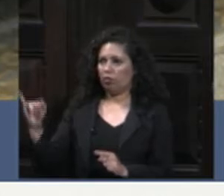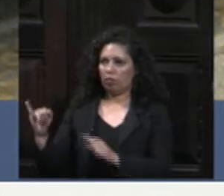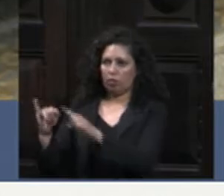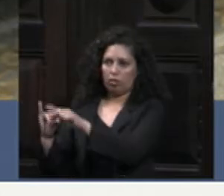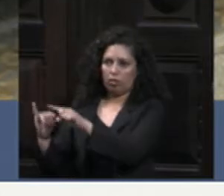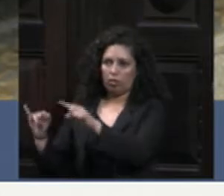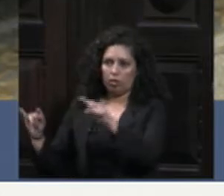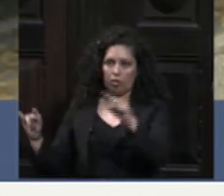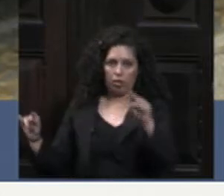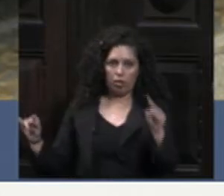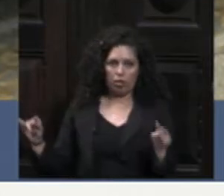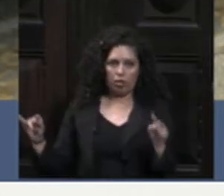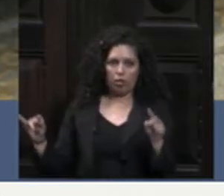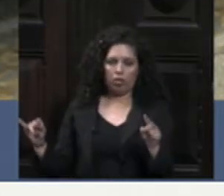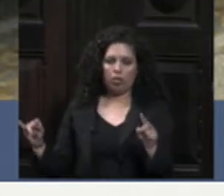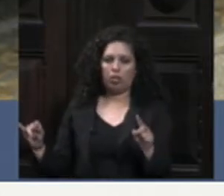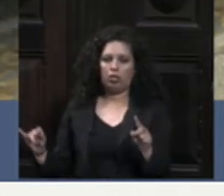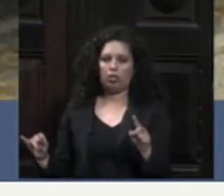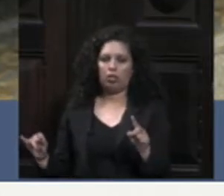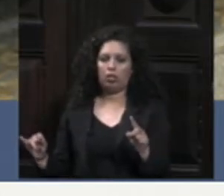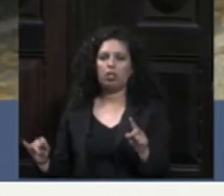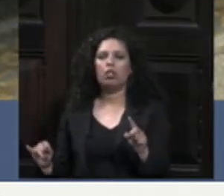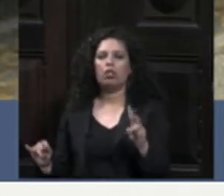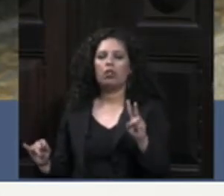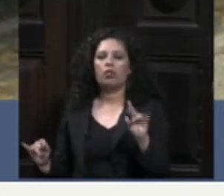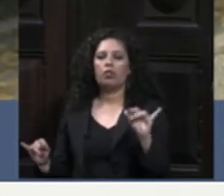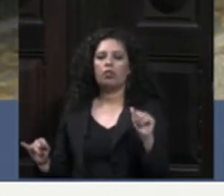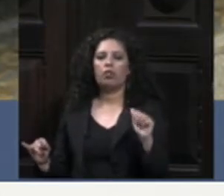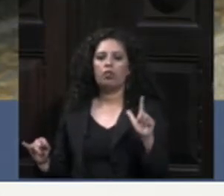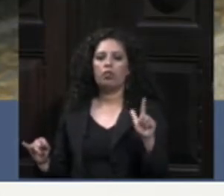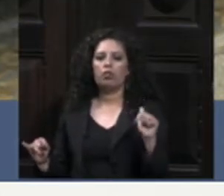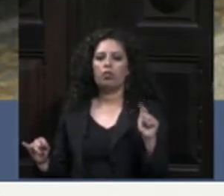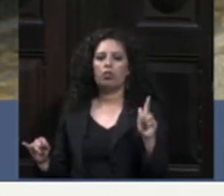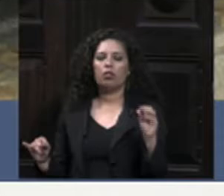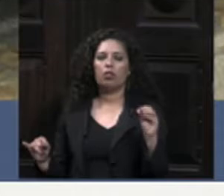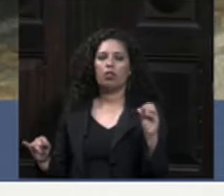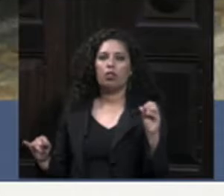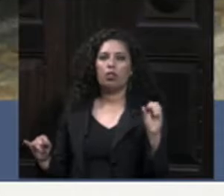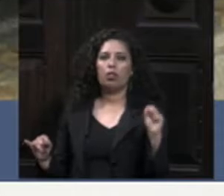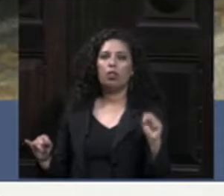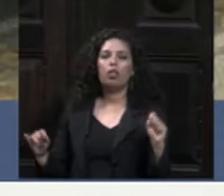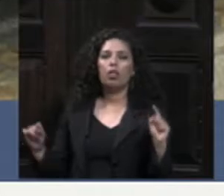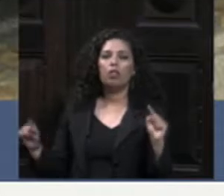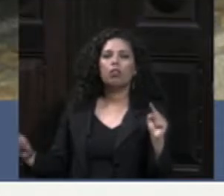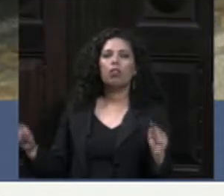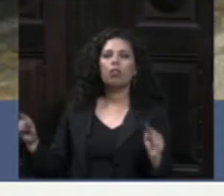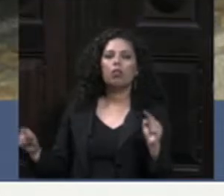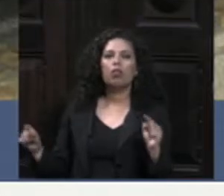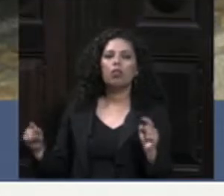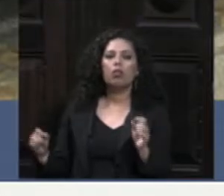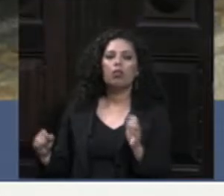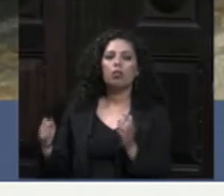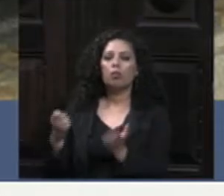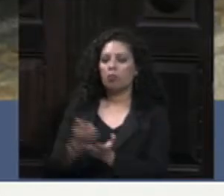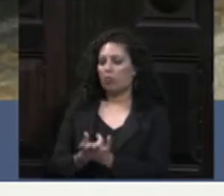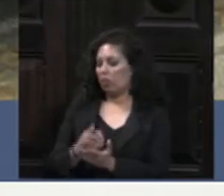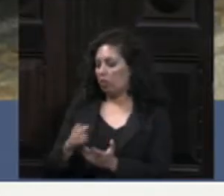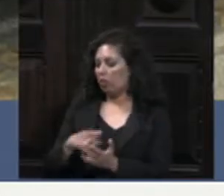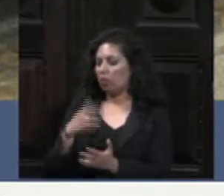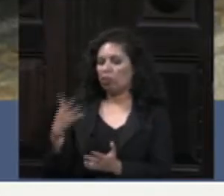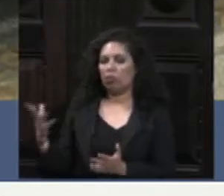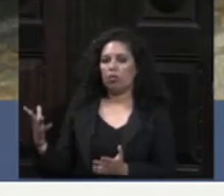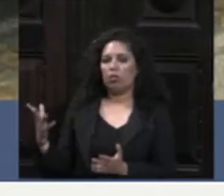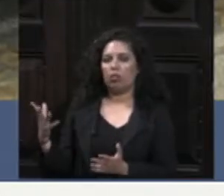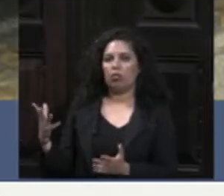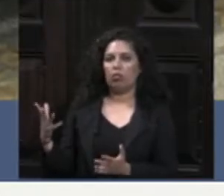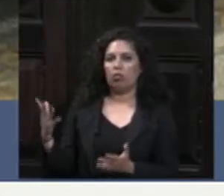vai para Teresópolis, um absurdo. Há 1 ano e meio atrás era 5,80, passou para